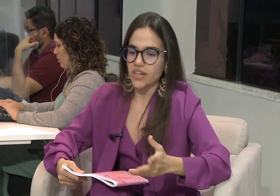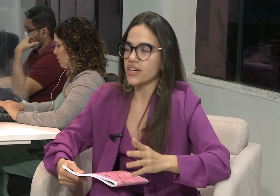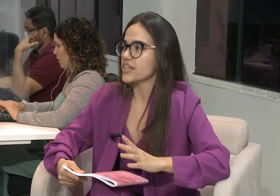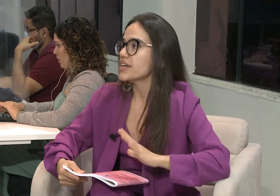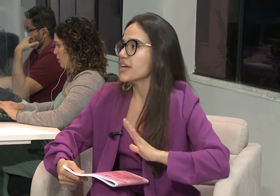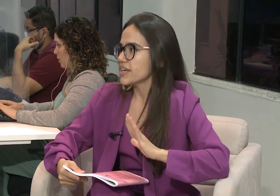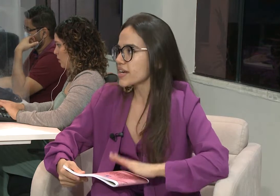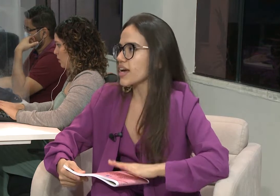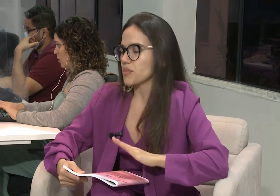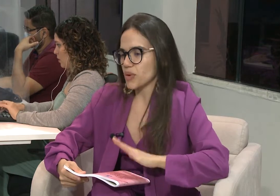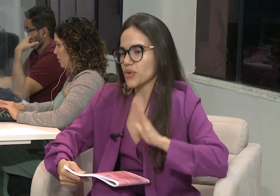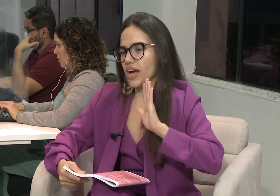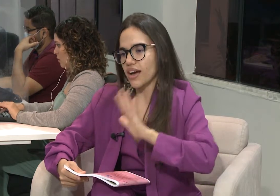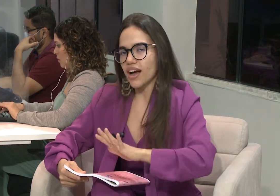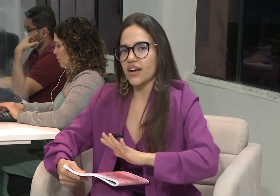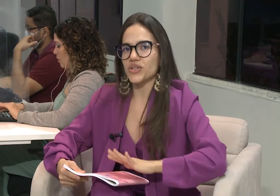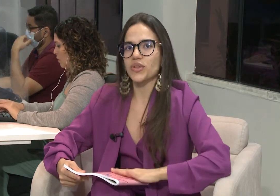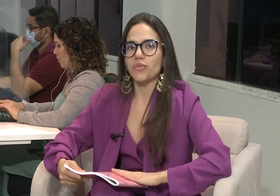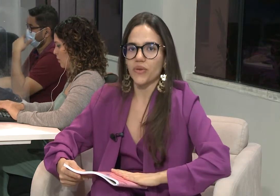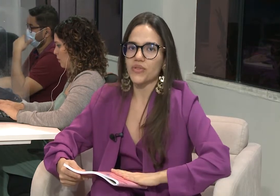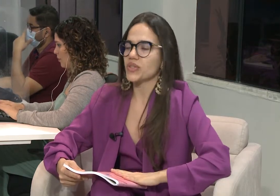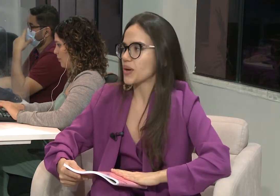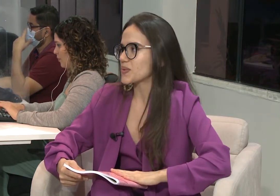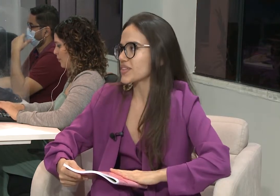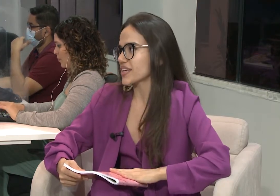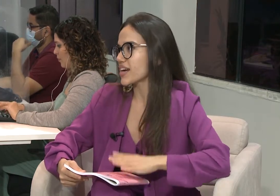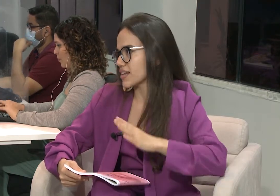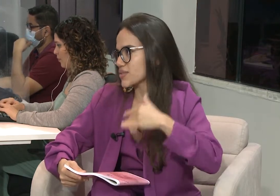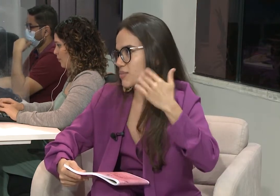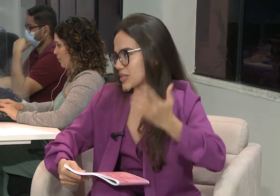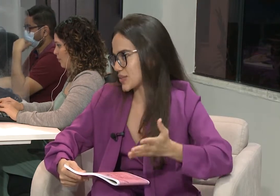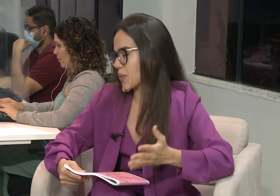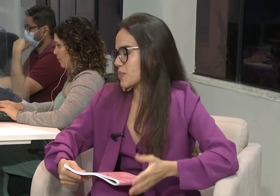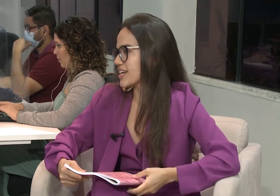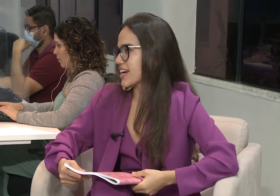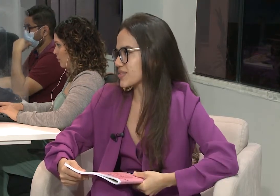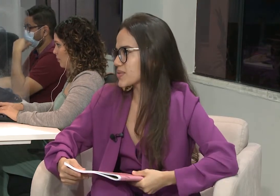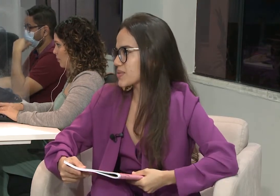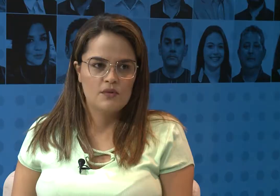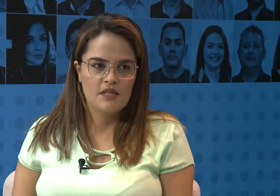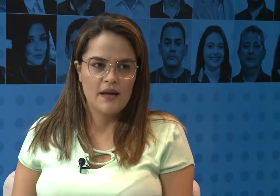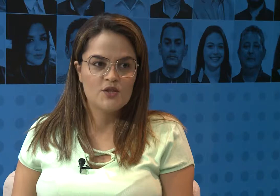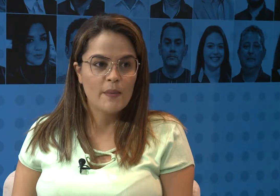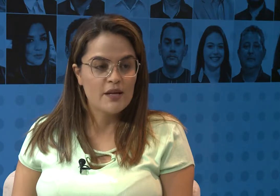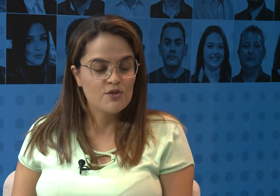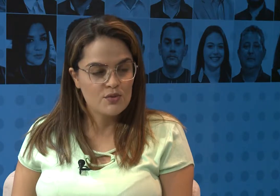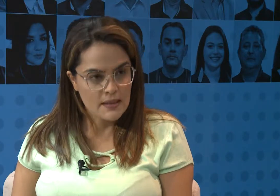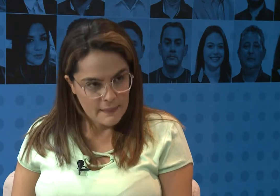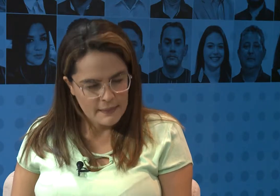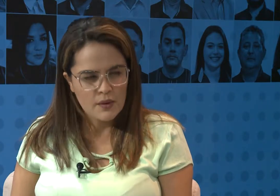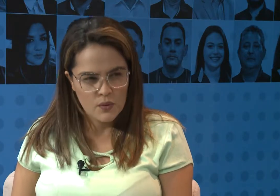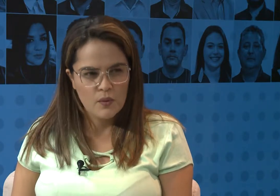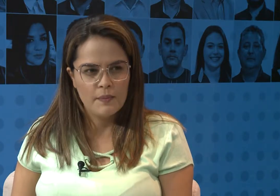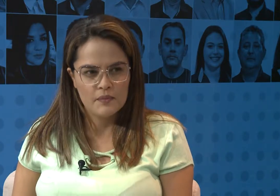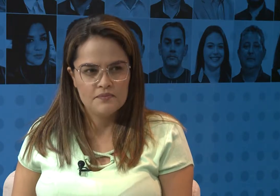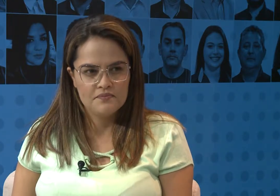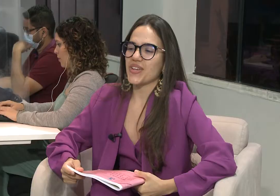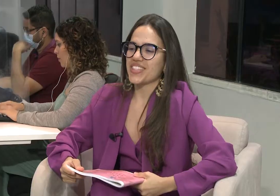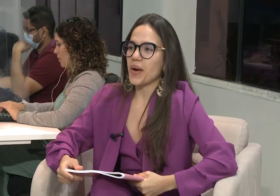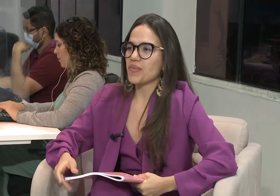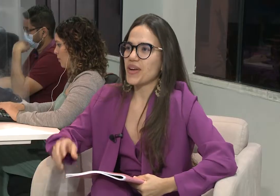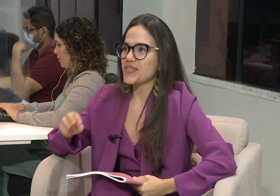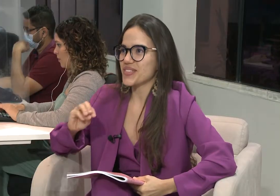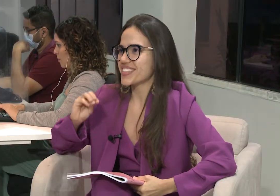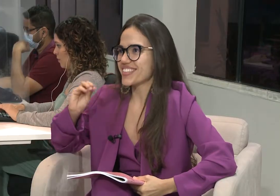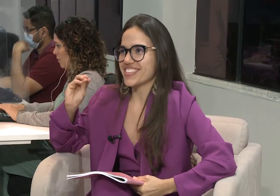com sangue e, claro, procurar a ajuda profissional, né, em casos mais complicados. Os animais domésticos também preocupam?